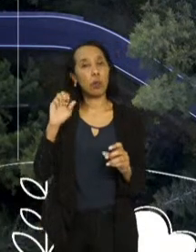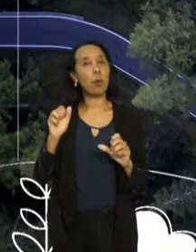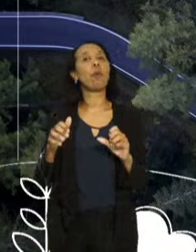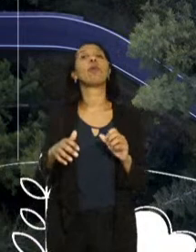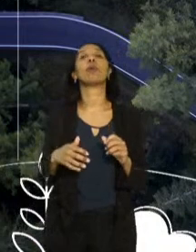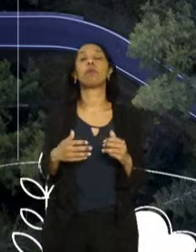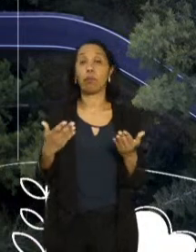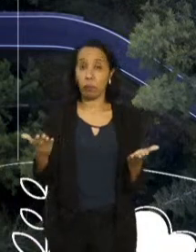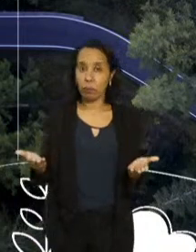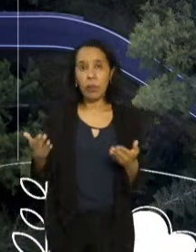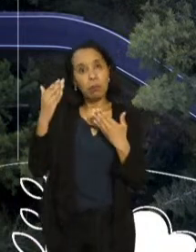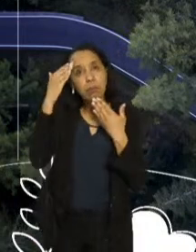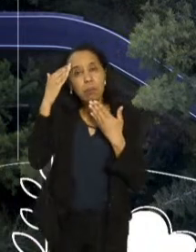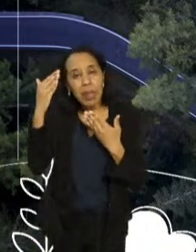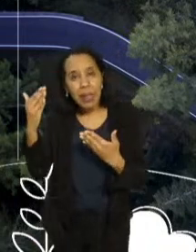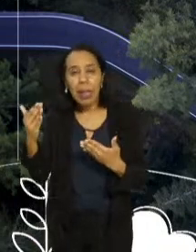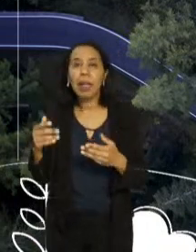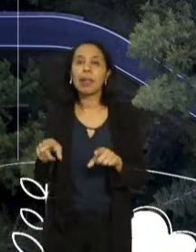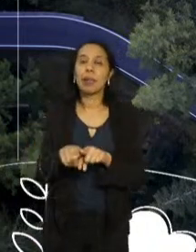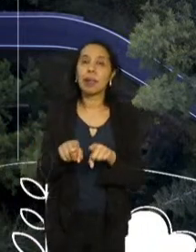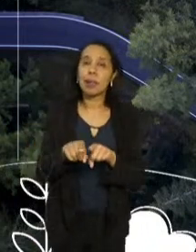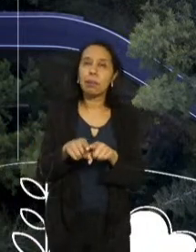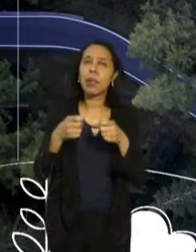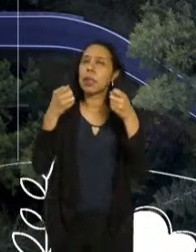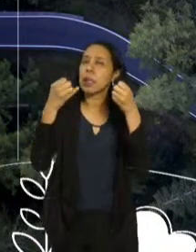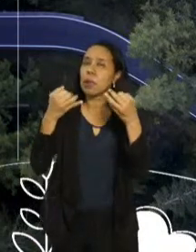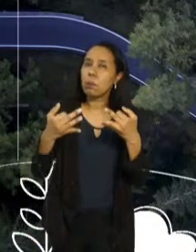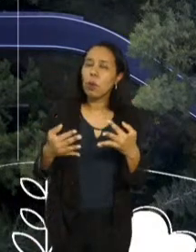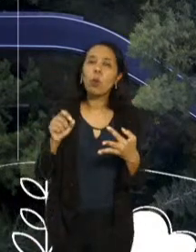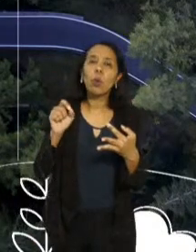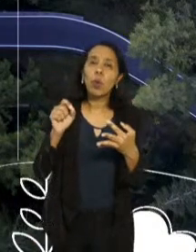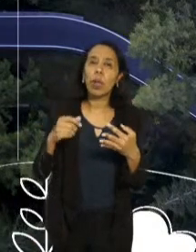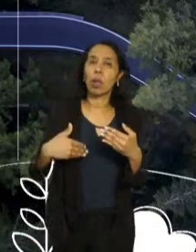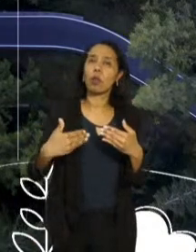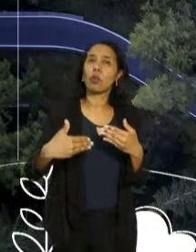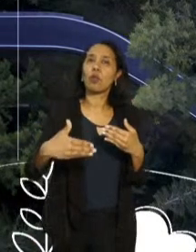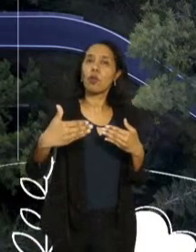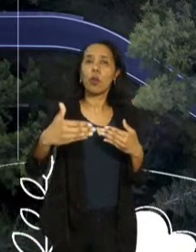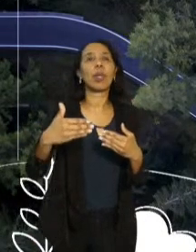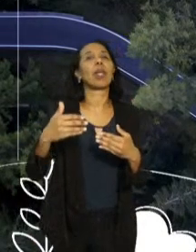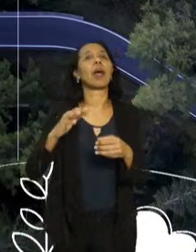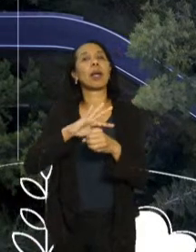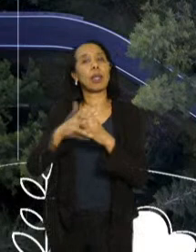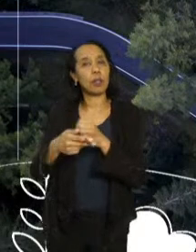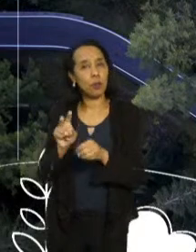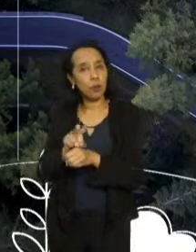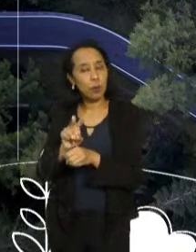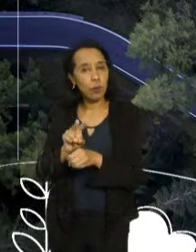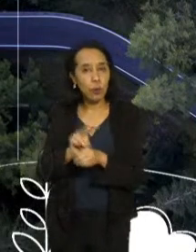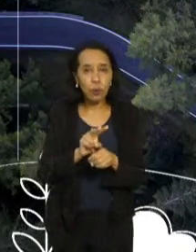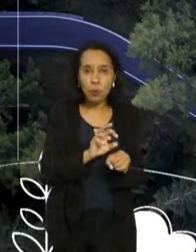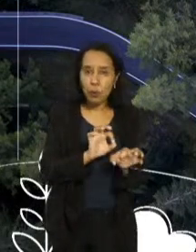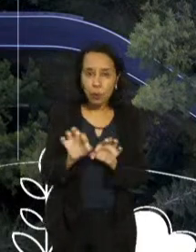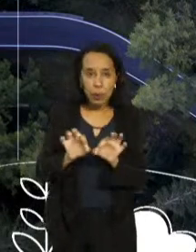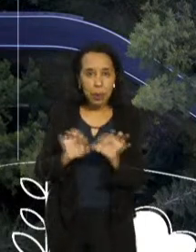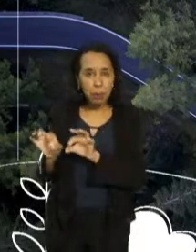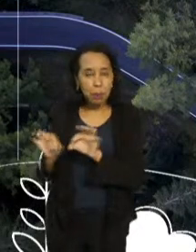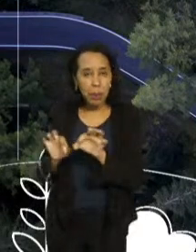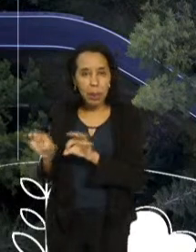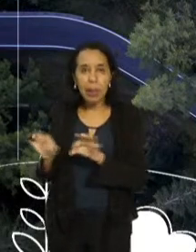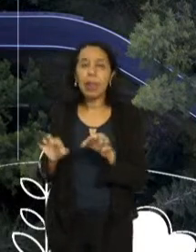Podgorski, que com muita maestria falou sobre a nossa jornada de sustentabilidade e de como é